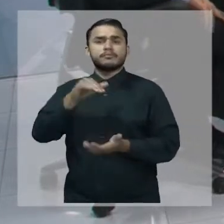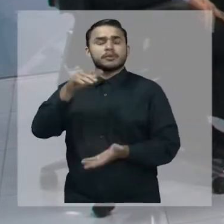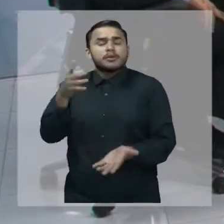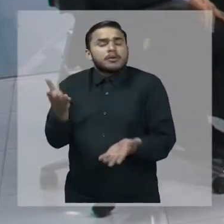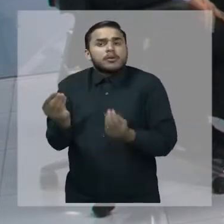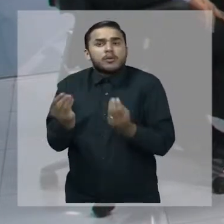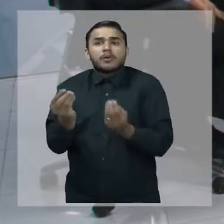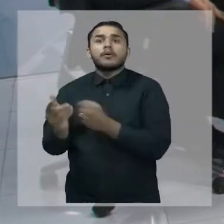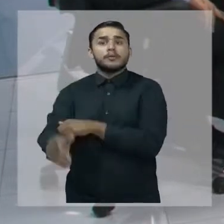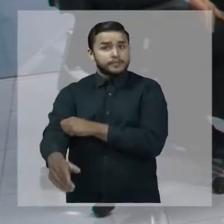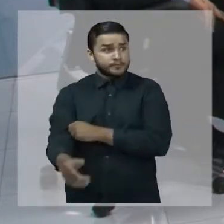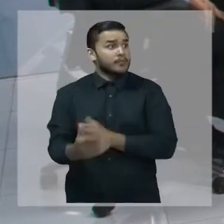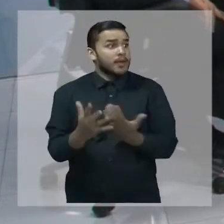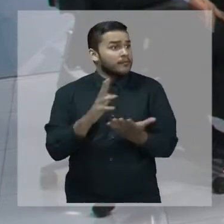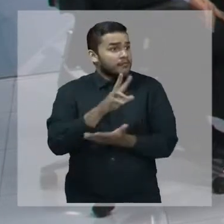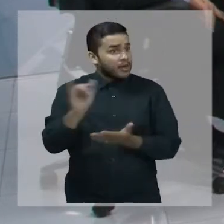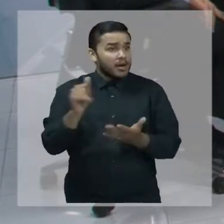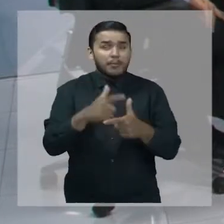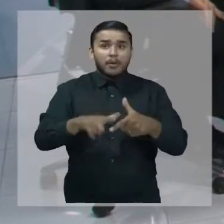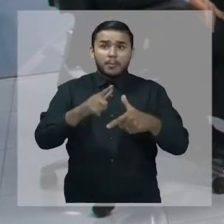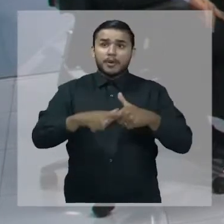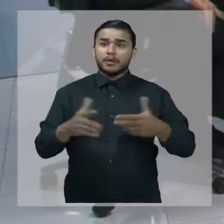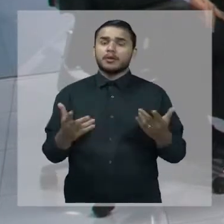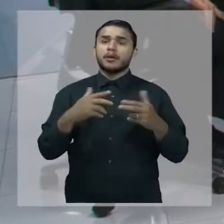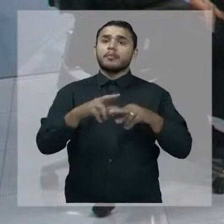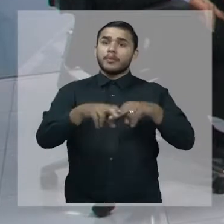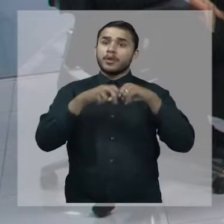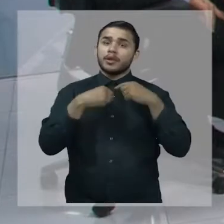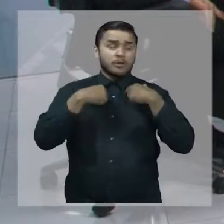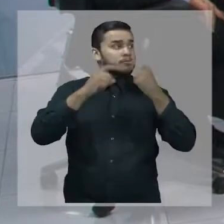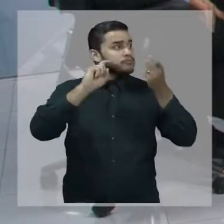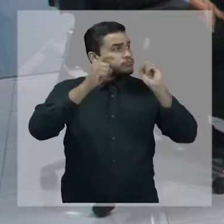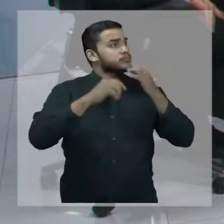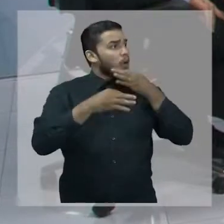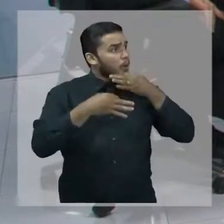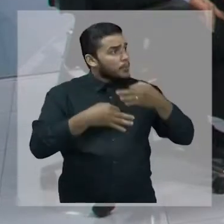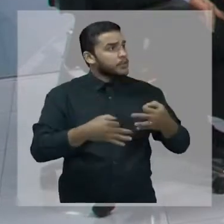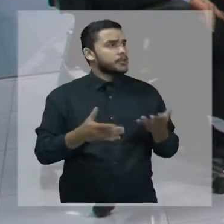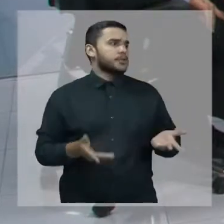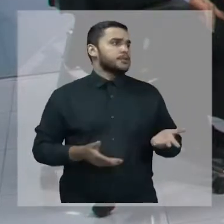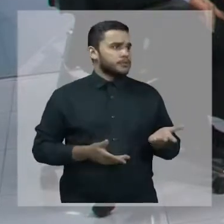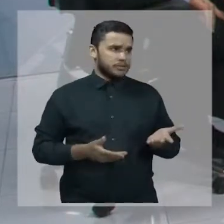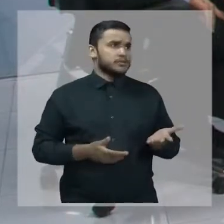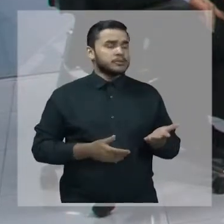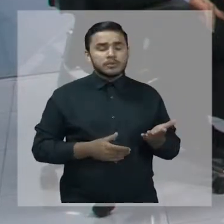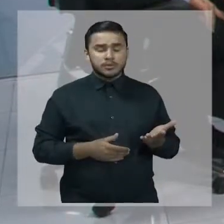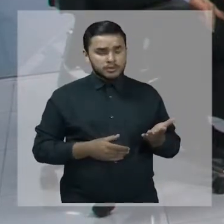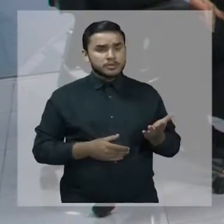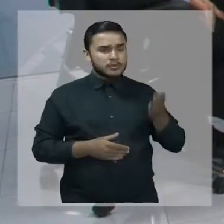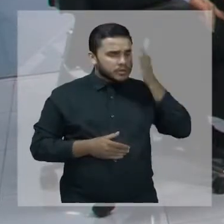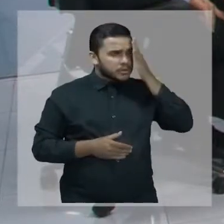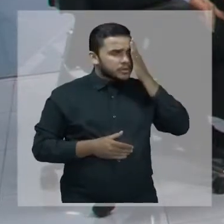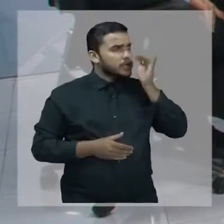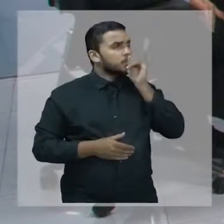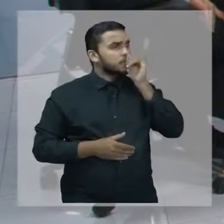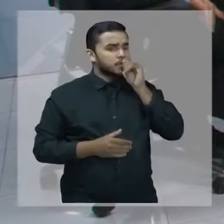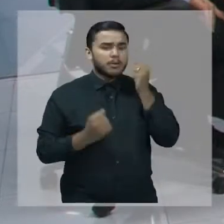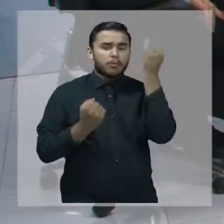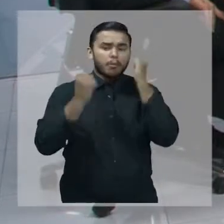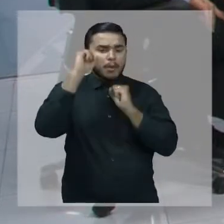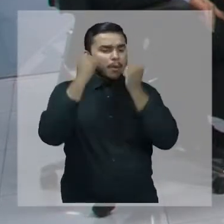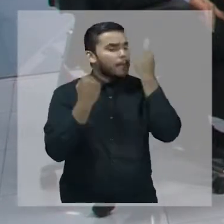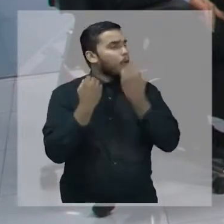isso repercute na repartição e na formação das receitas. Ou seja, isso é que eu tenho que discutir. Eu tenho que discutir a